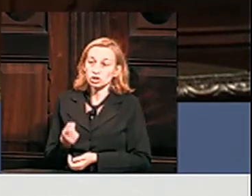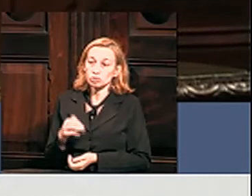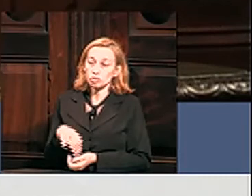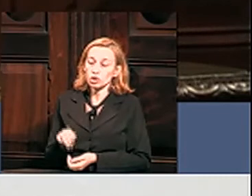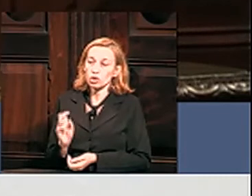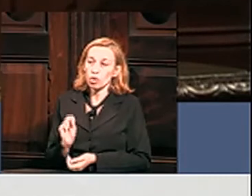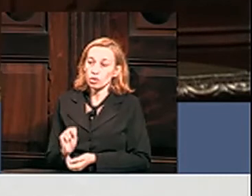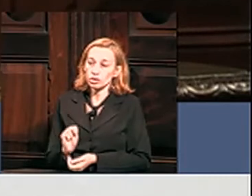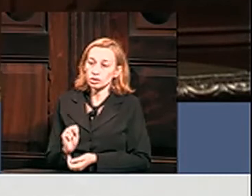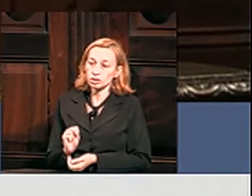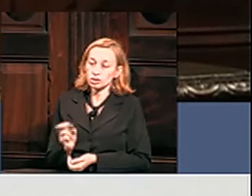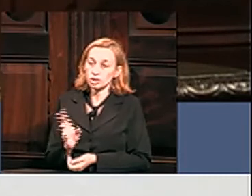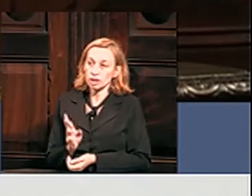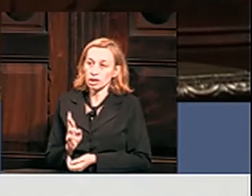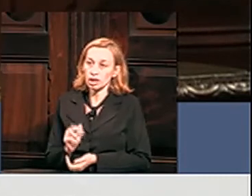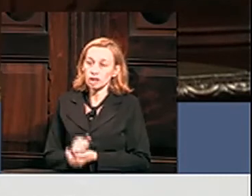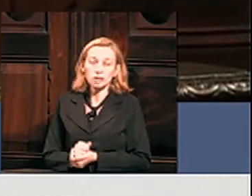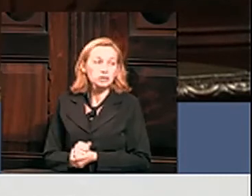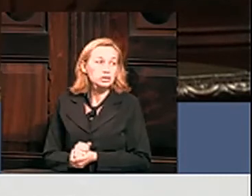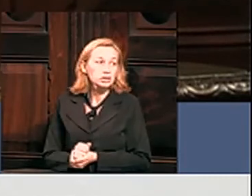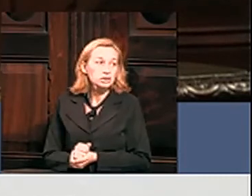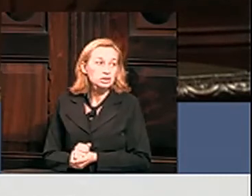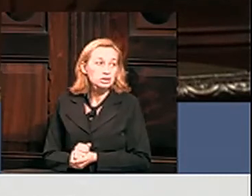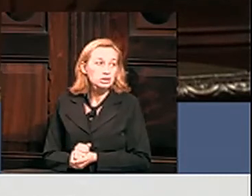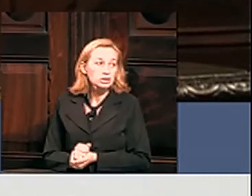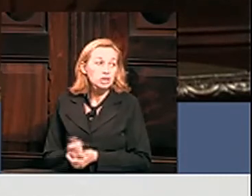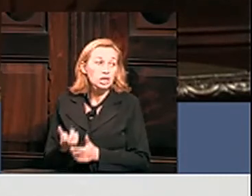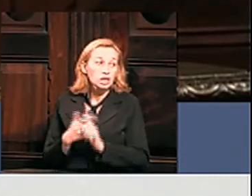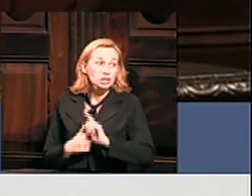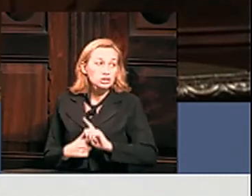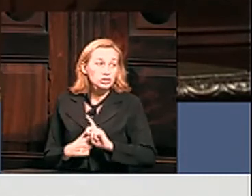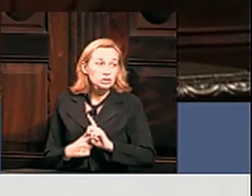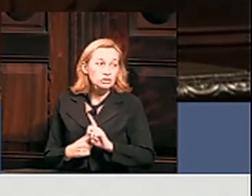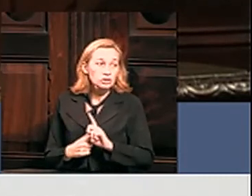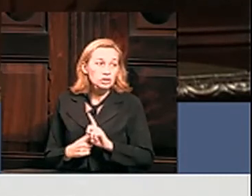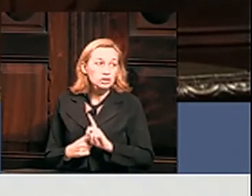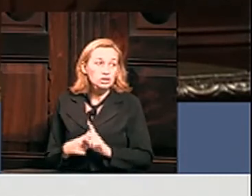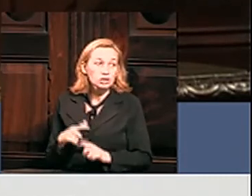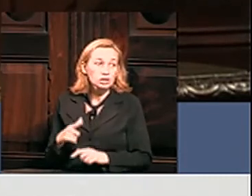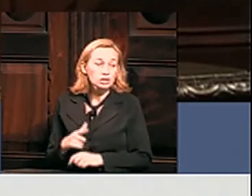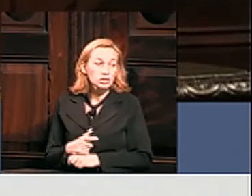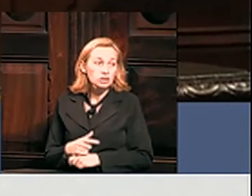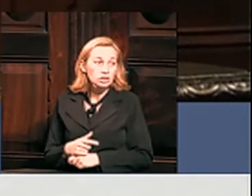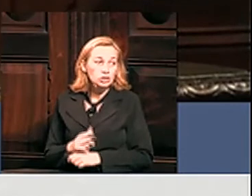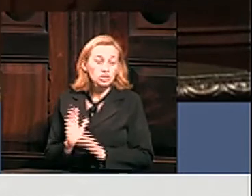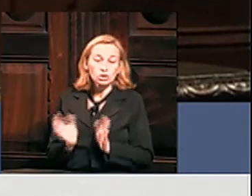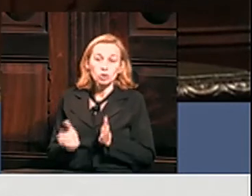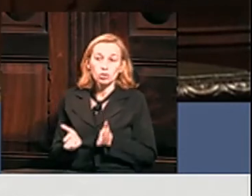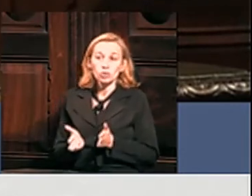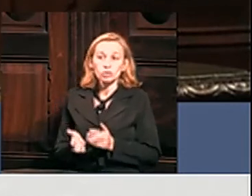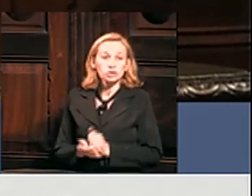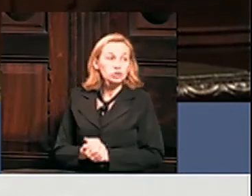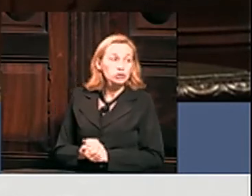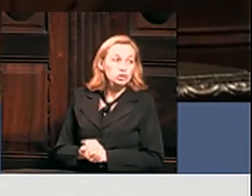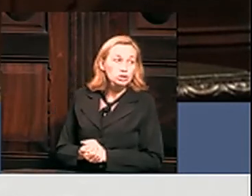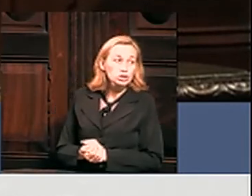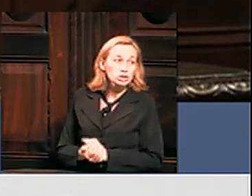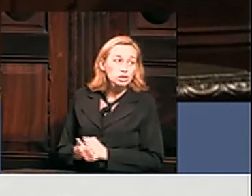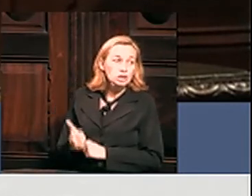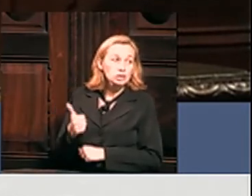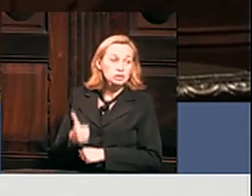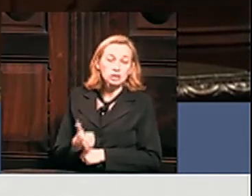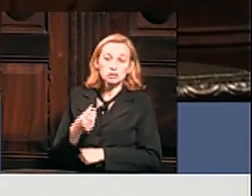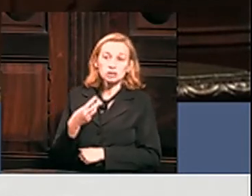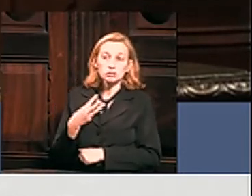reais, como a dívida consolidada líquida, que hoje atende